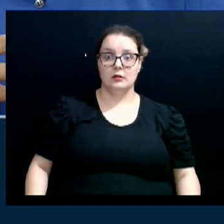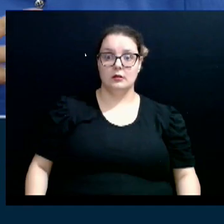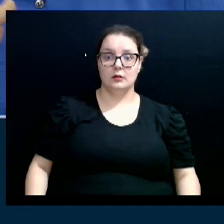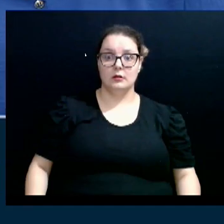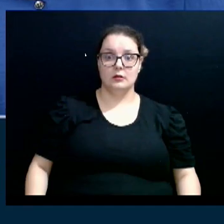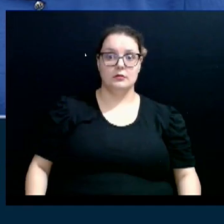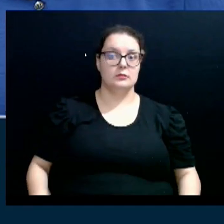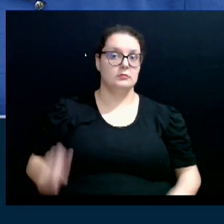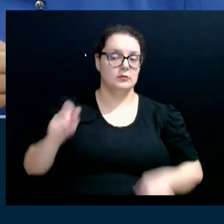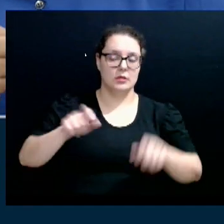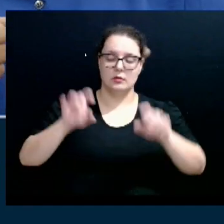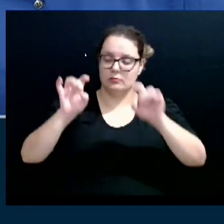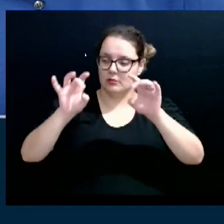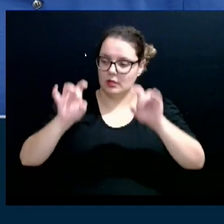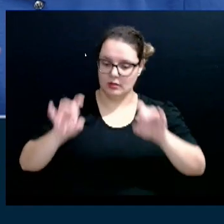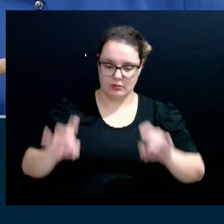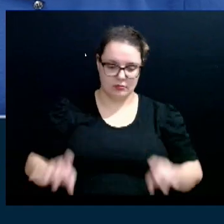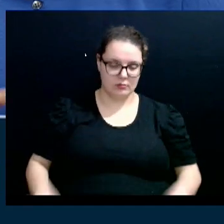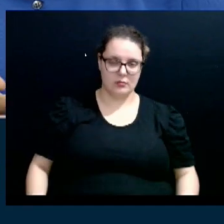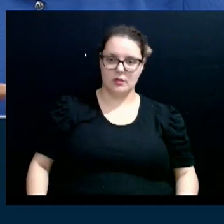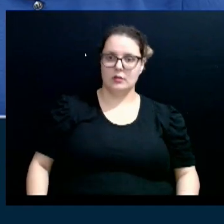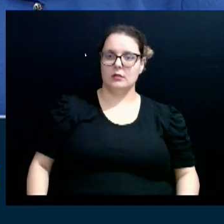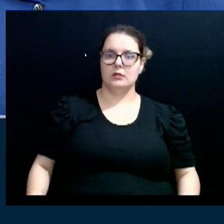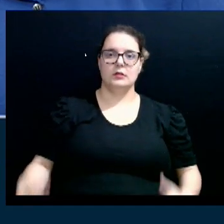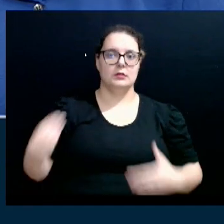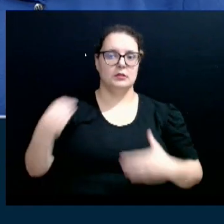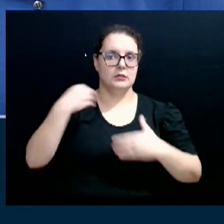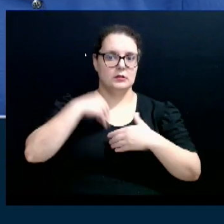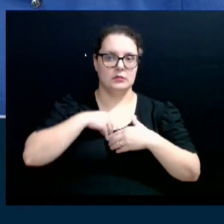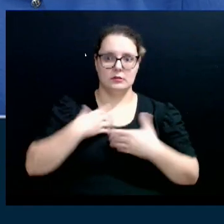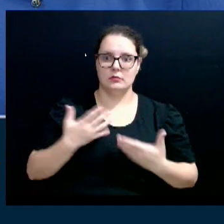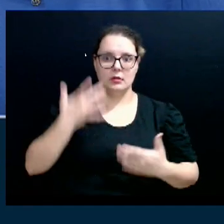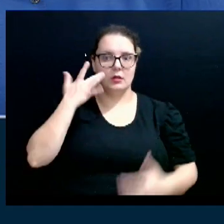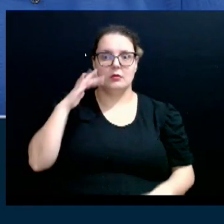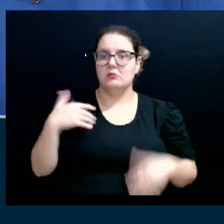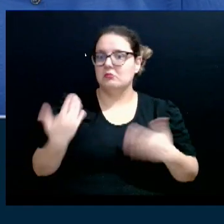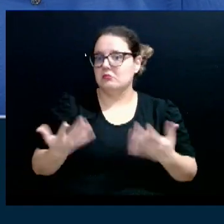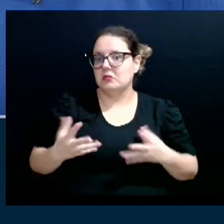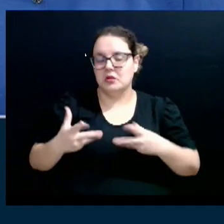tem algo nelas, assim, que eu não sei se é em todas as pessoas que a